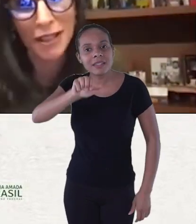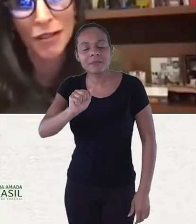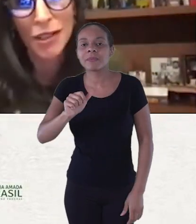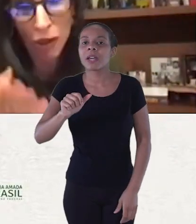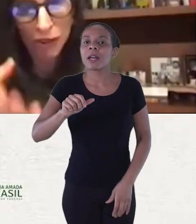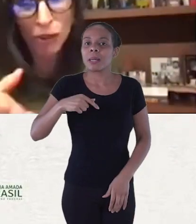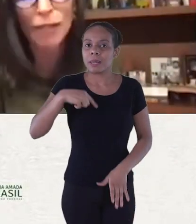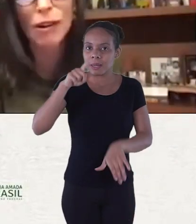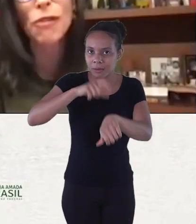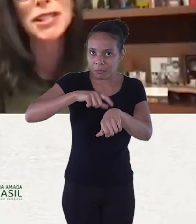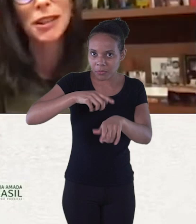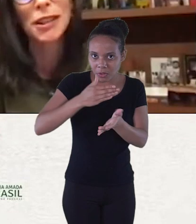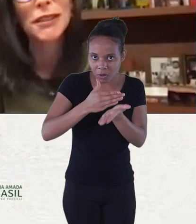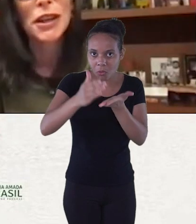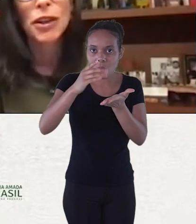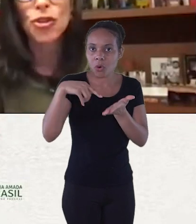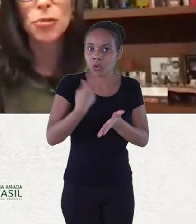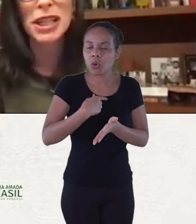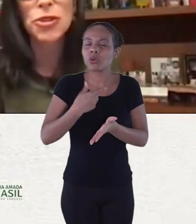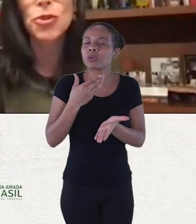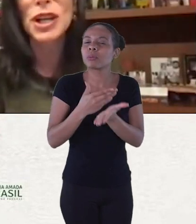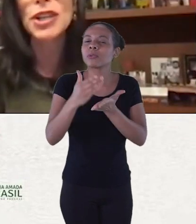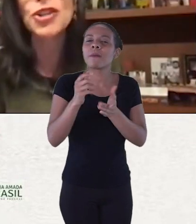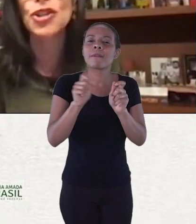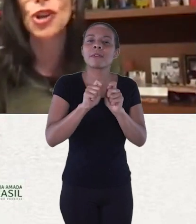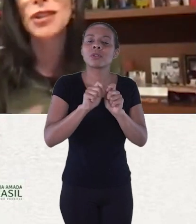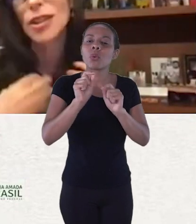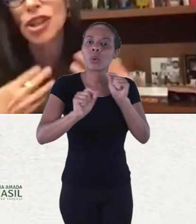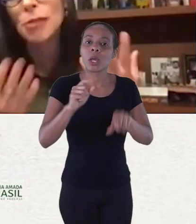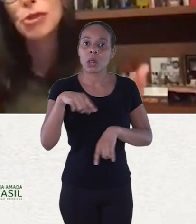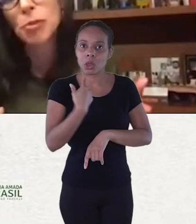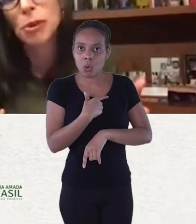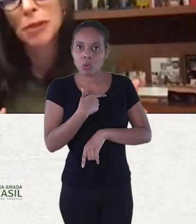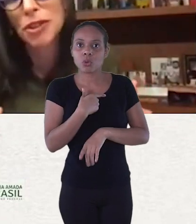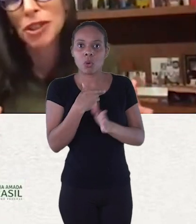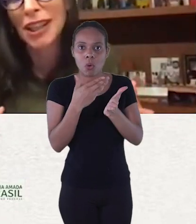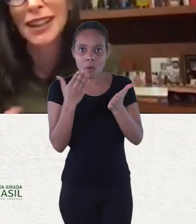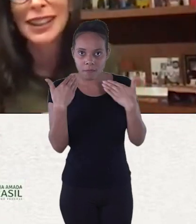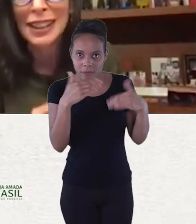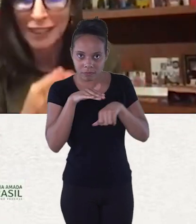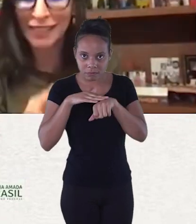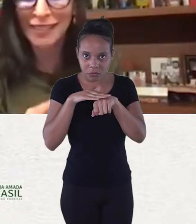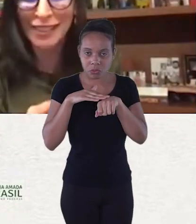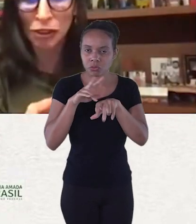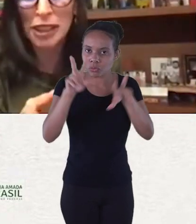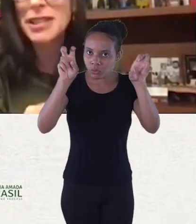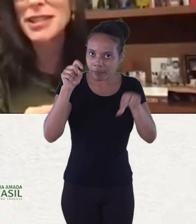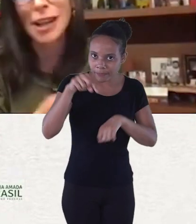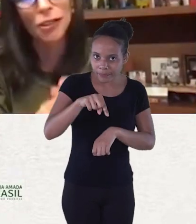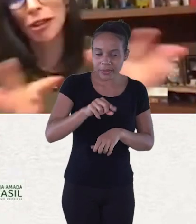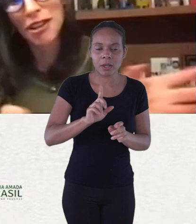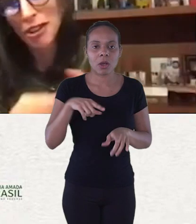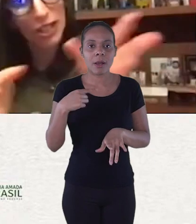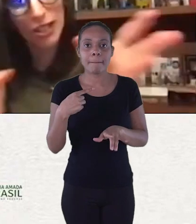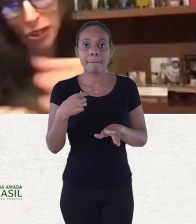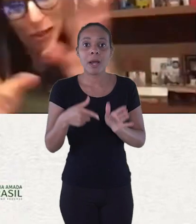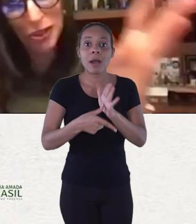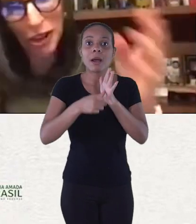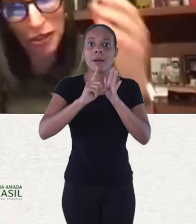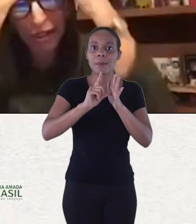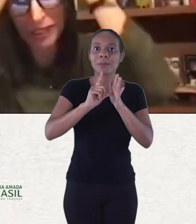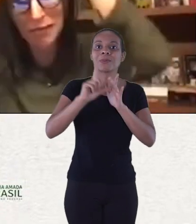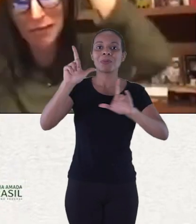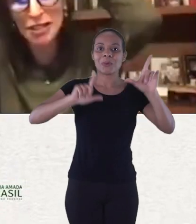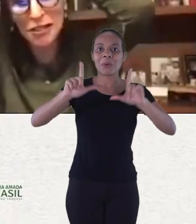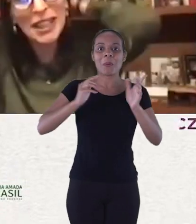gente começou a fazer? A gente estava conversando sobre isso antes de nós acharmos que o programa tinha sido iniciado. Talvez alguém,